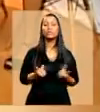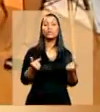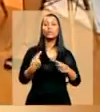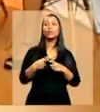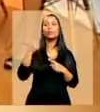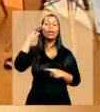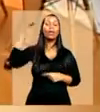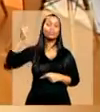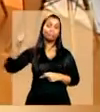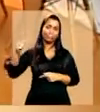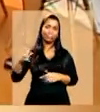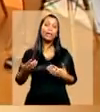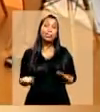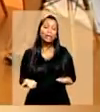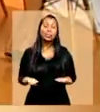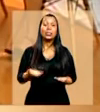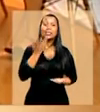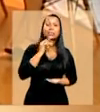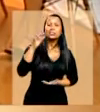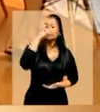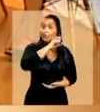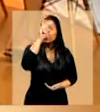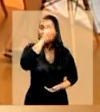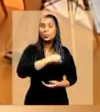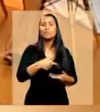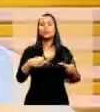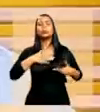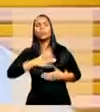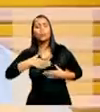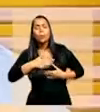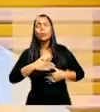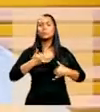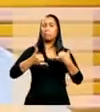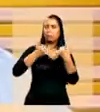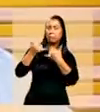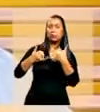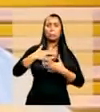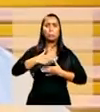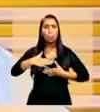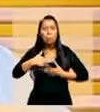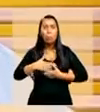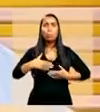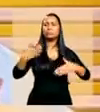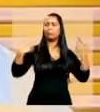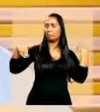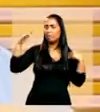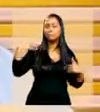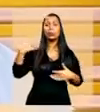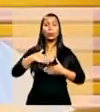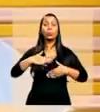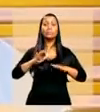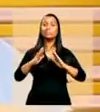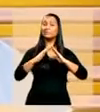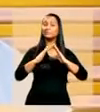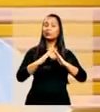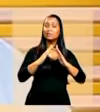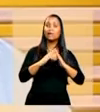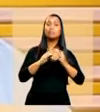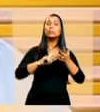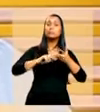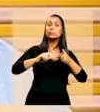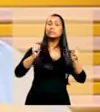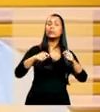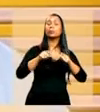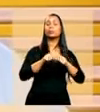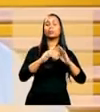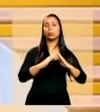né? Do lúdico, e não é. A criança aprende, gosta de coisa, gosta de diversão, gosta de passear. Mas em casa, quantas